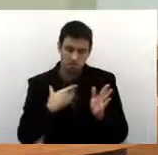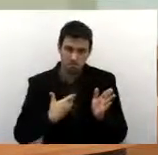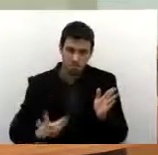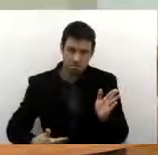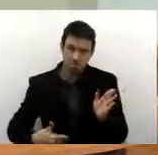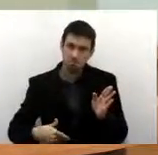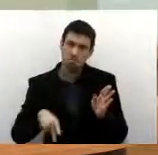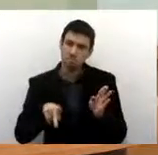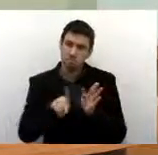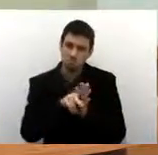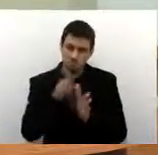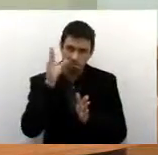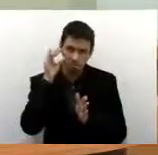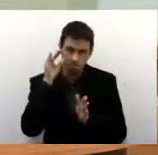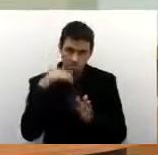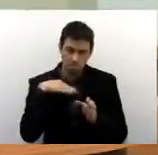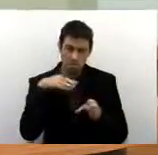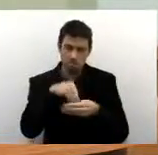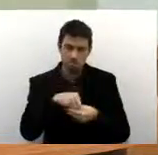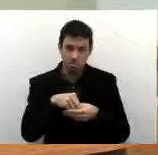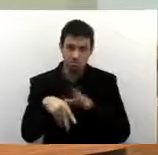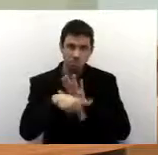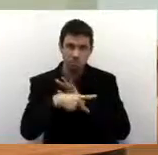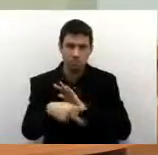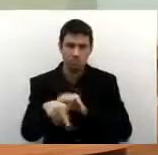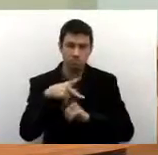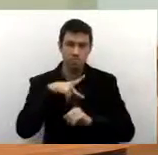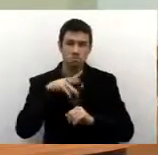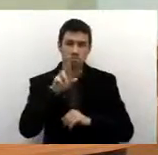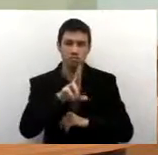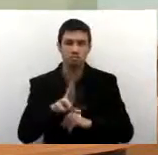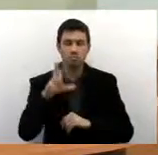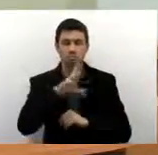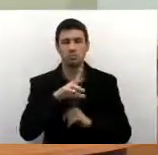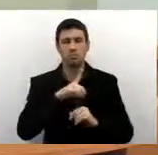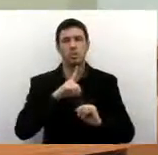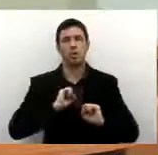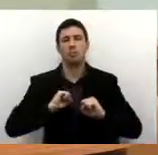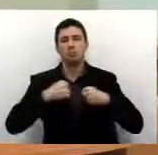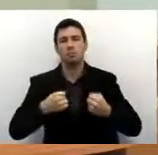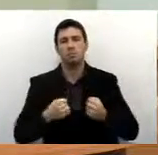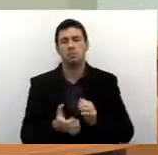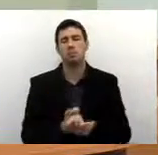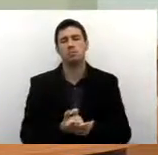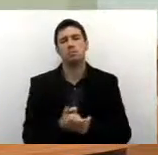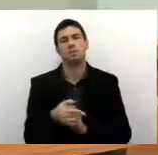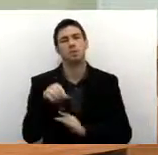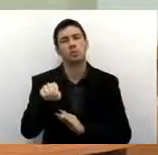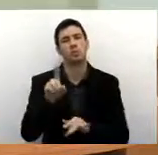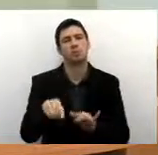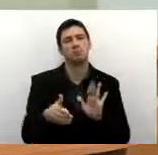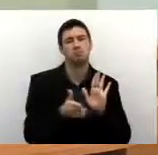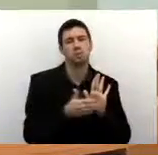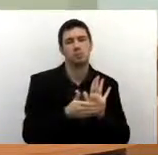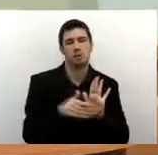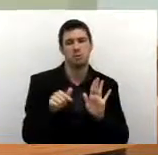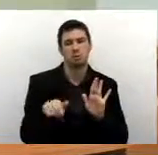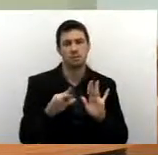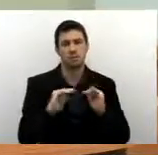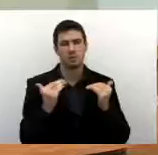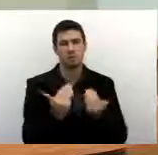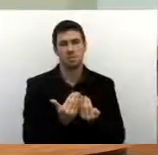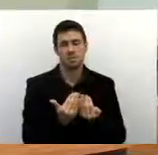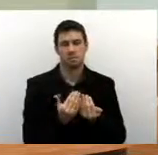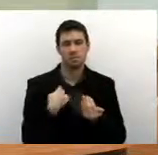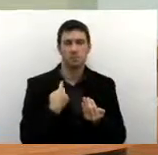previsto, voltado para a região ao qual o vereador tem atuação. Então, esse é o propósito desta casa.